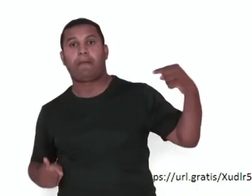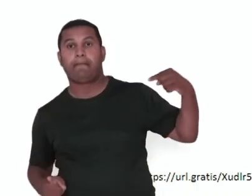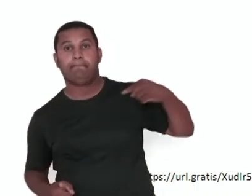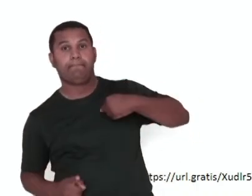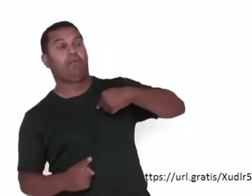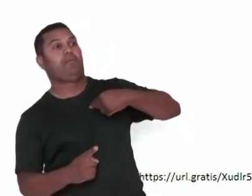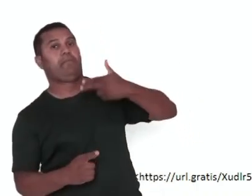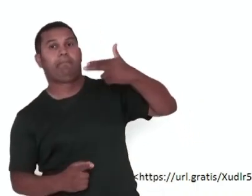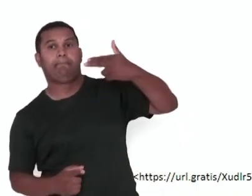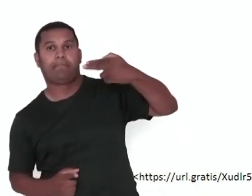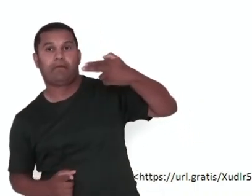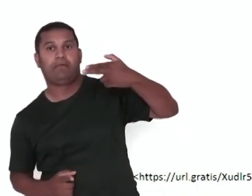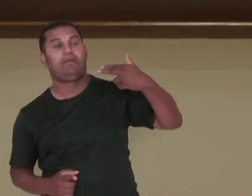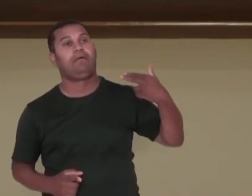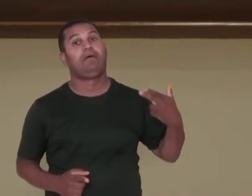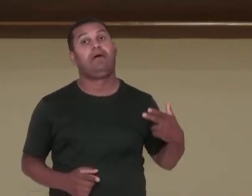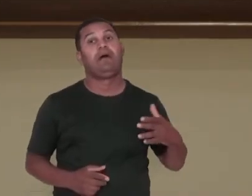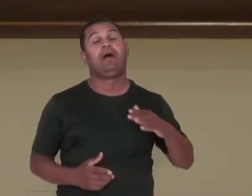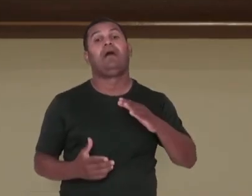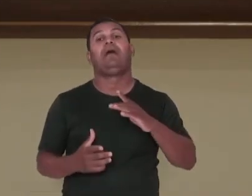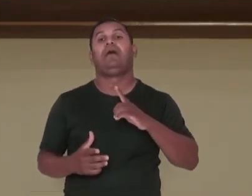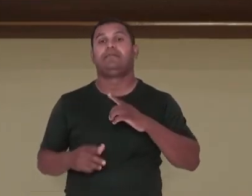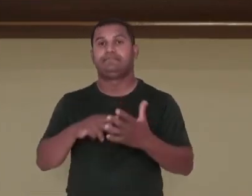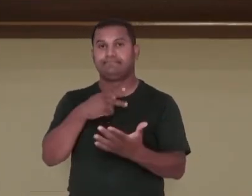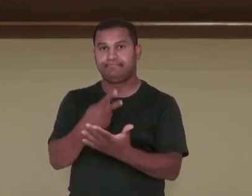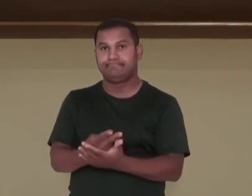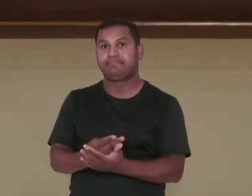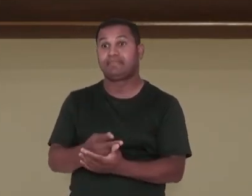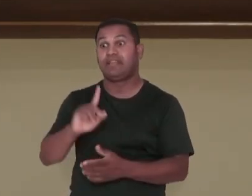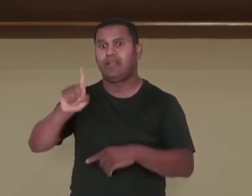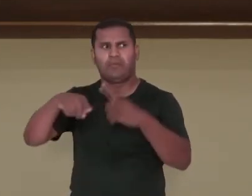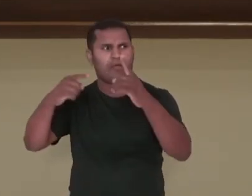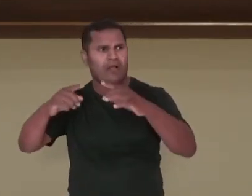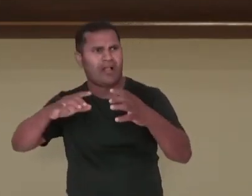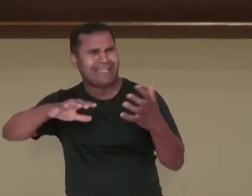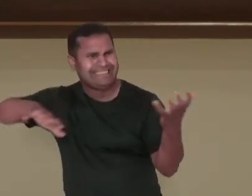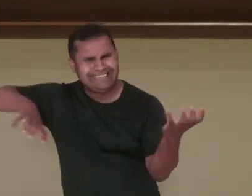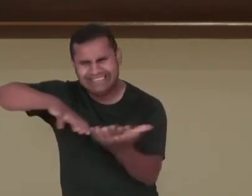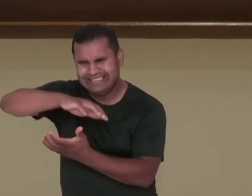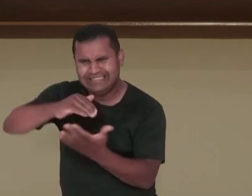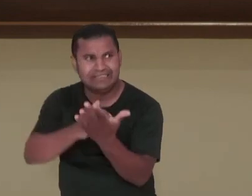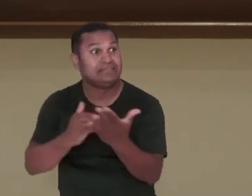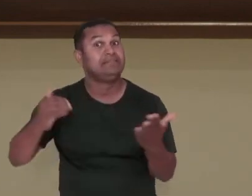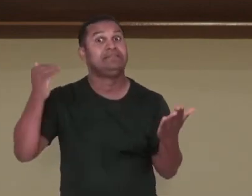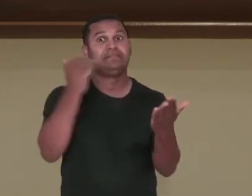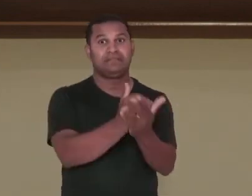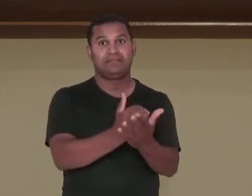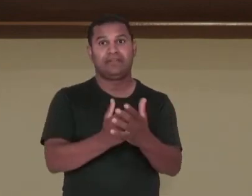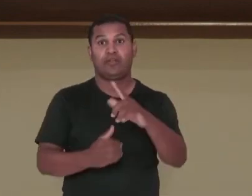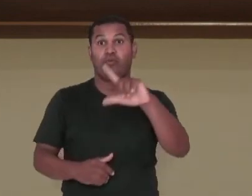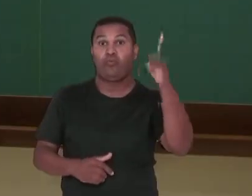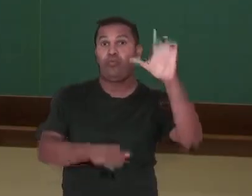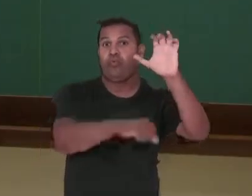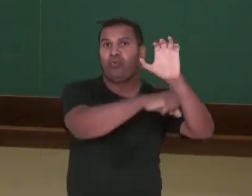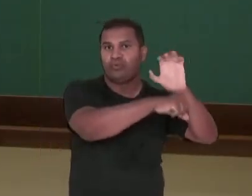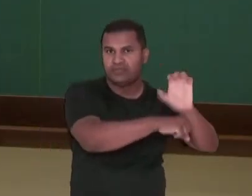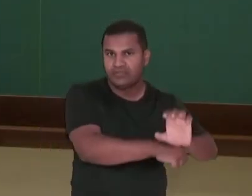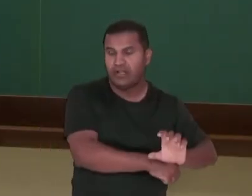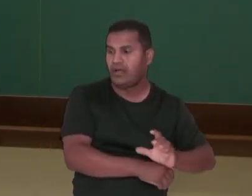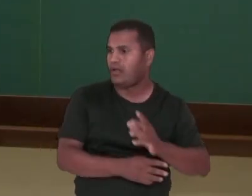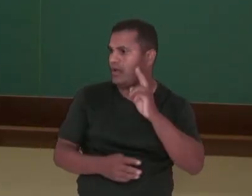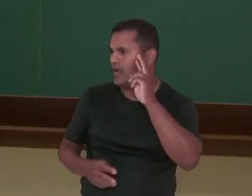outras regiões industrializadas do país. Qual é o grande desfecho dessa grande greve